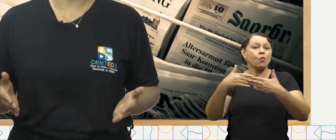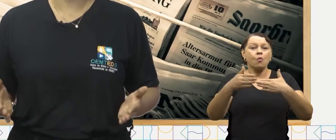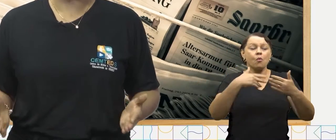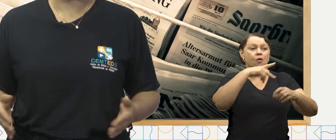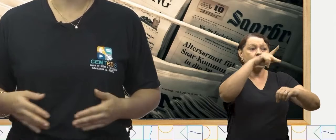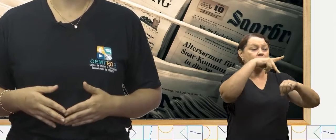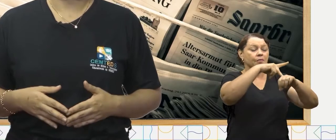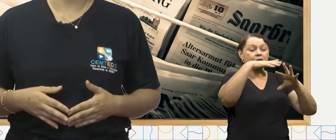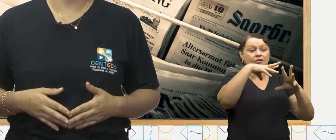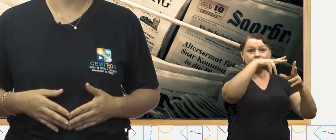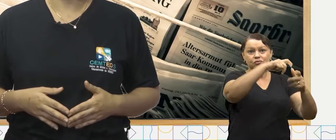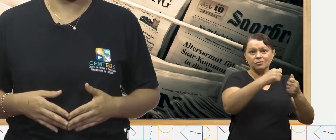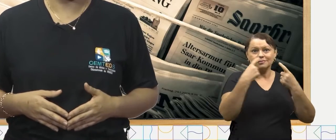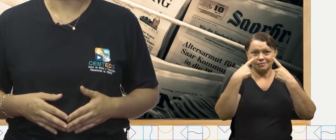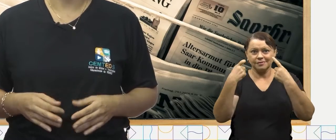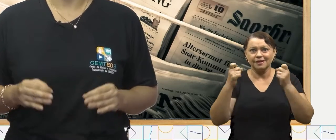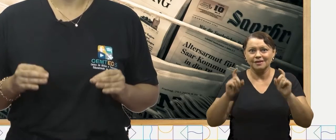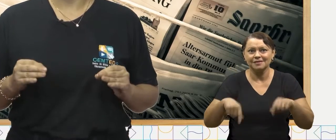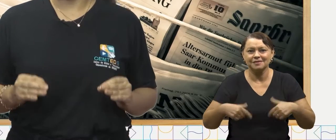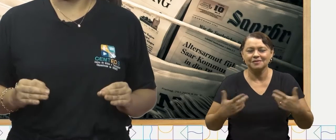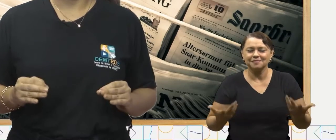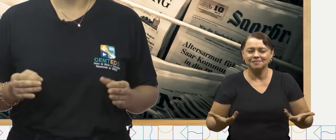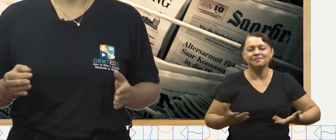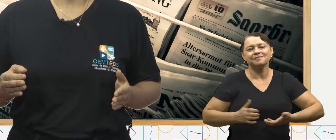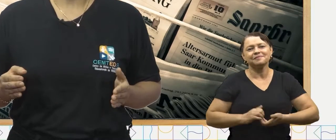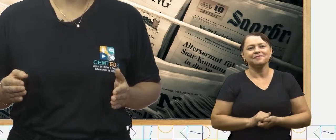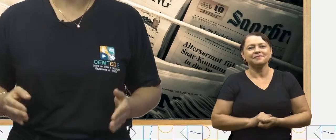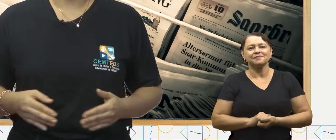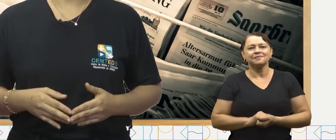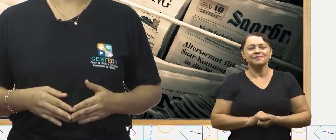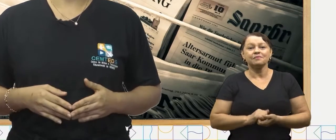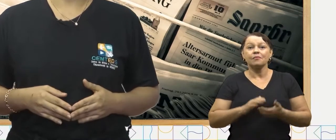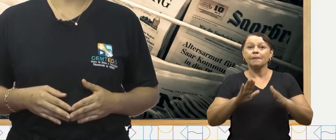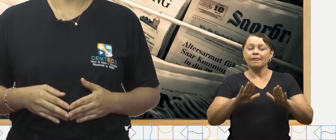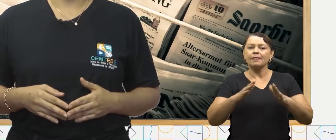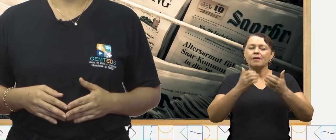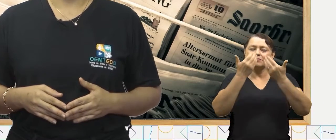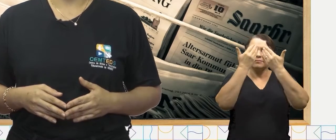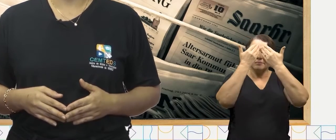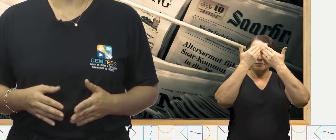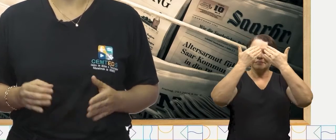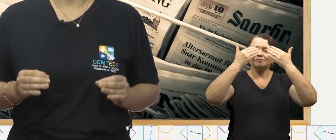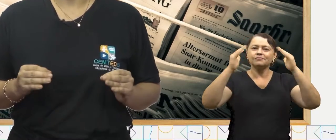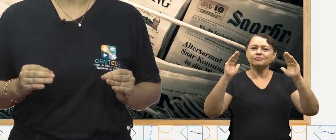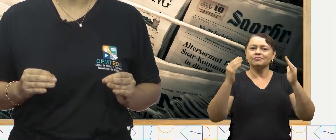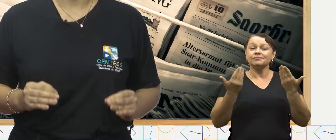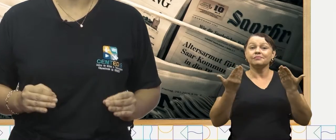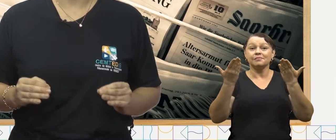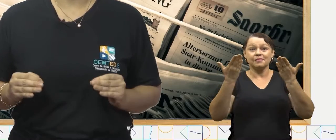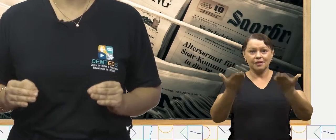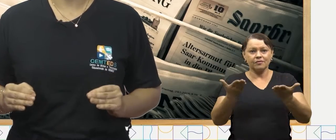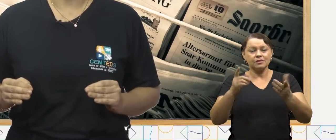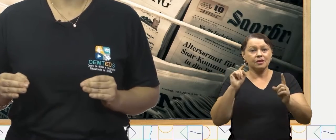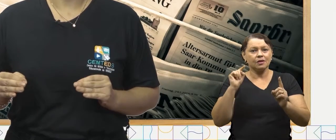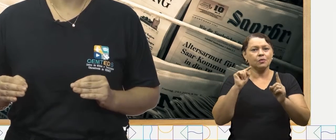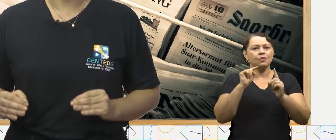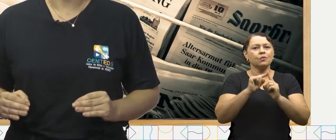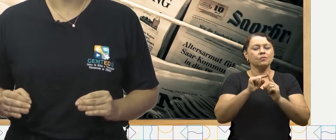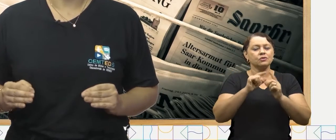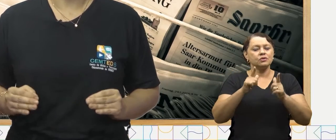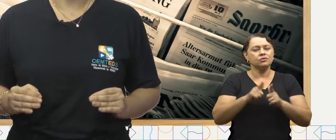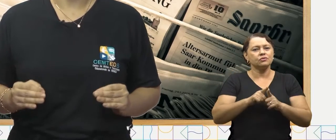mundo. Que coisa interessante, não é? Então, fica esclarecido aqui para você que o objetivo